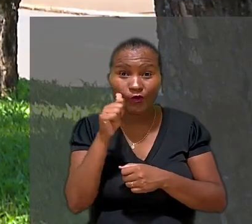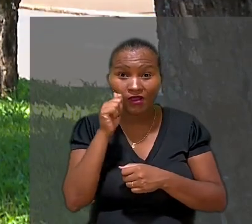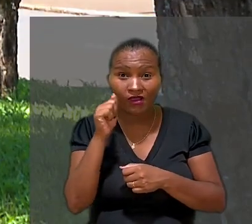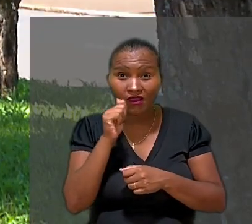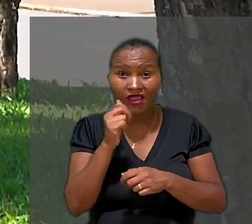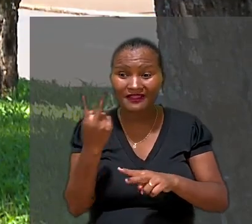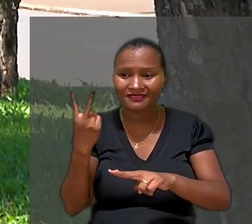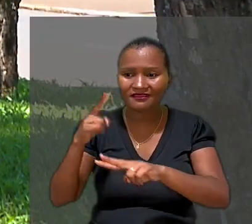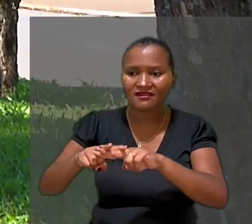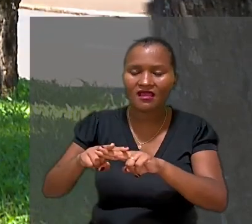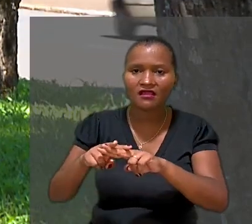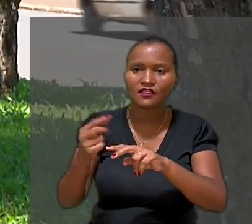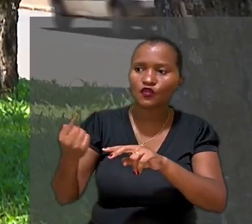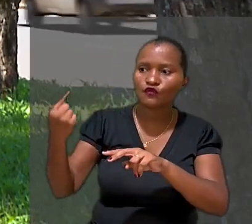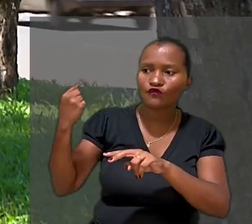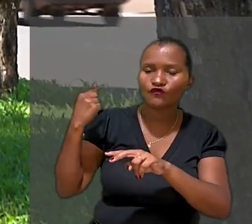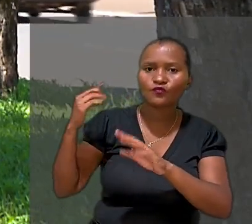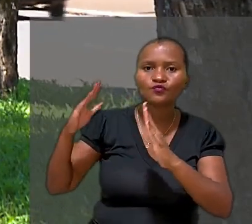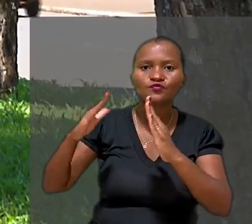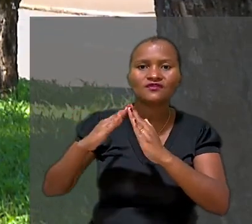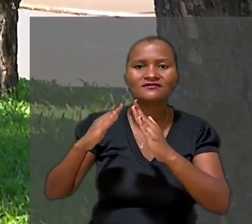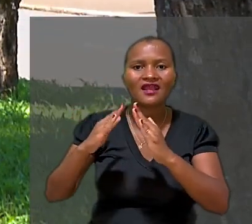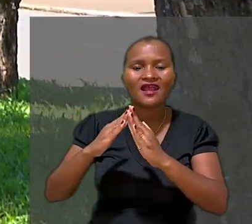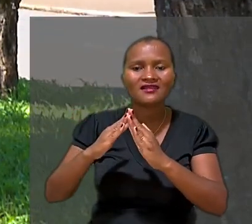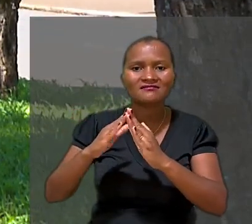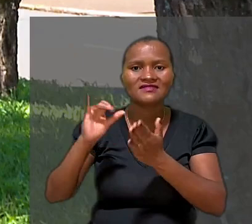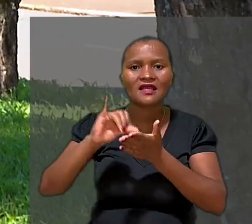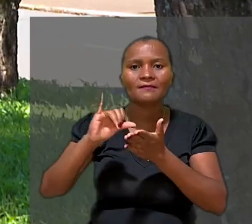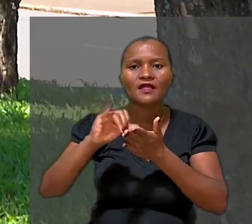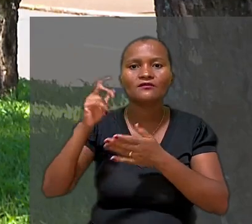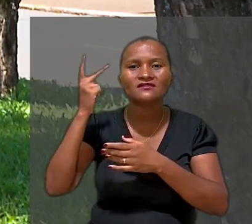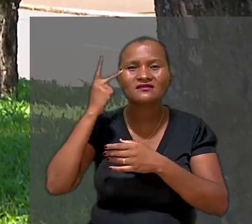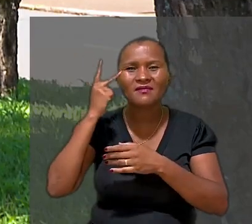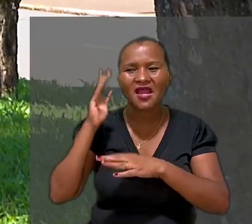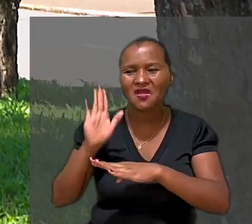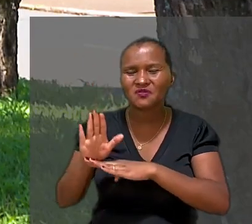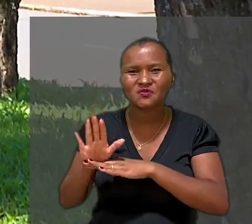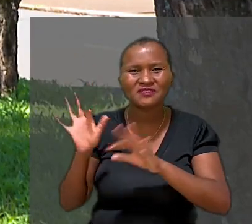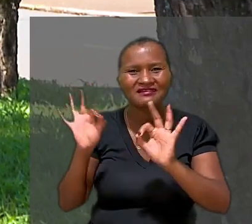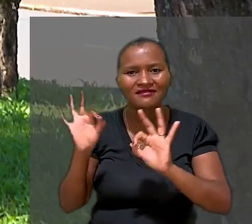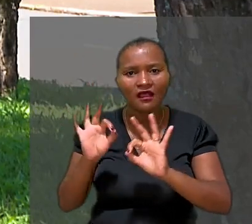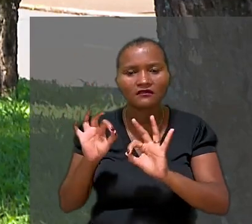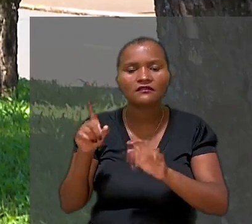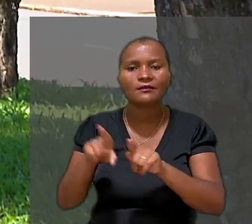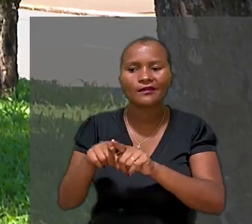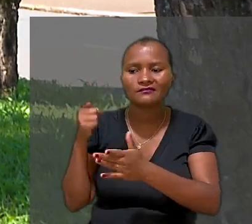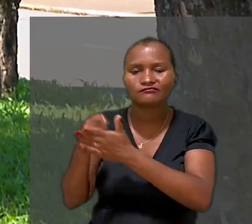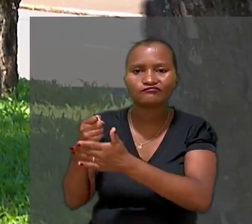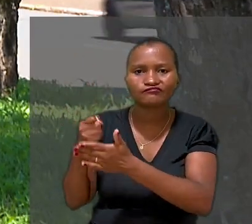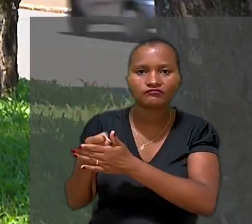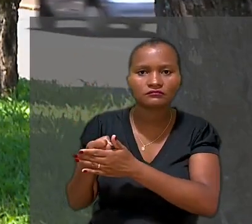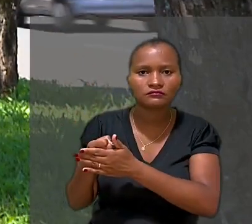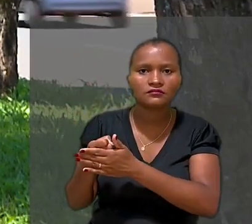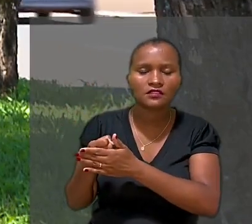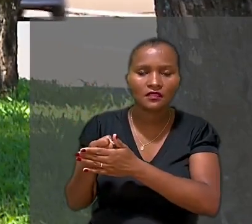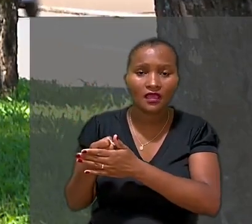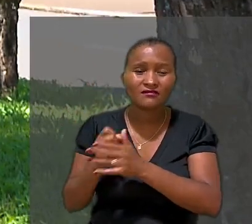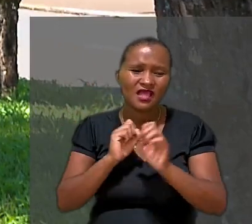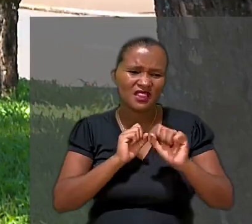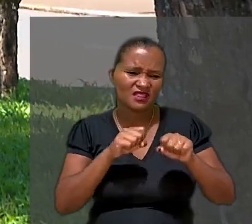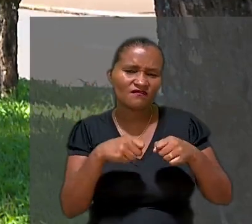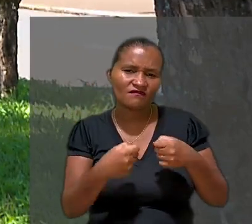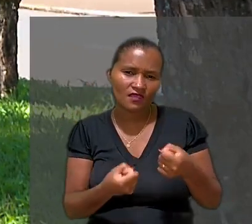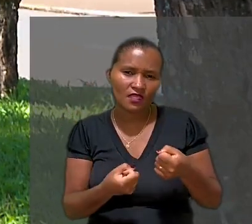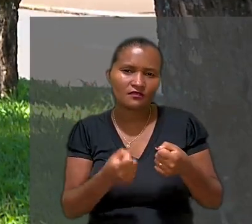ficava trancada nos fundos de uma casa na capital paulista, sem receber ajuda e era agredida. Em defesa, os